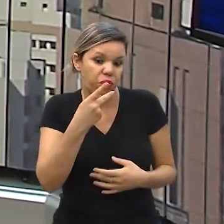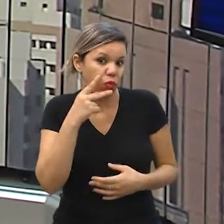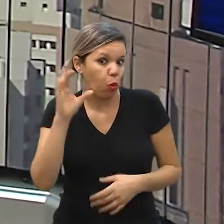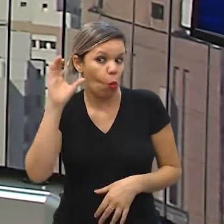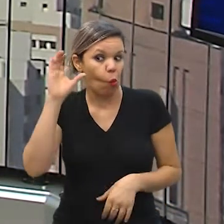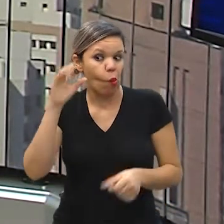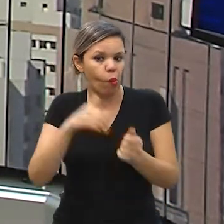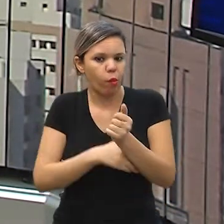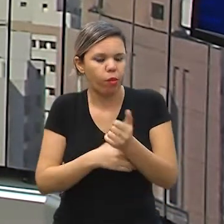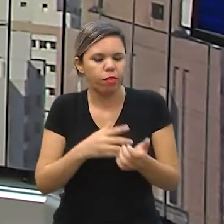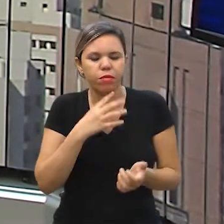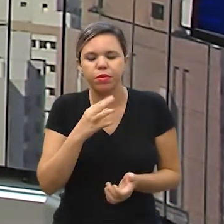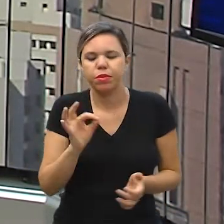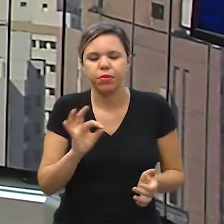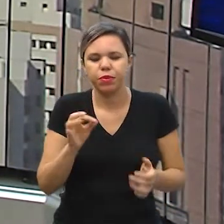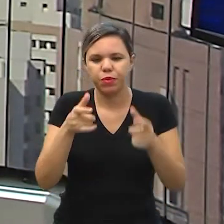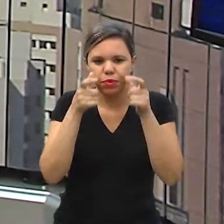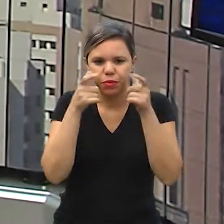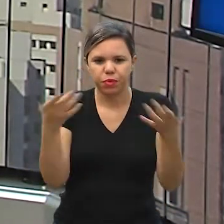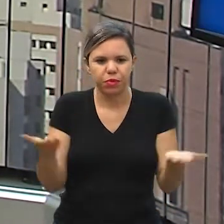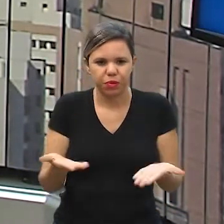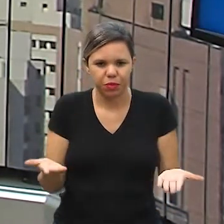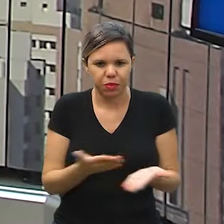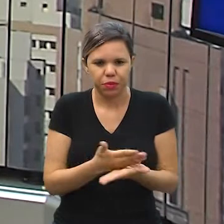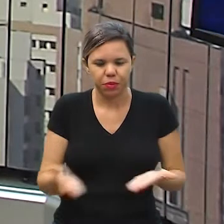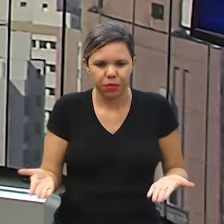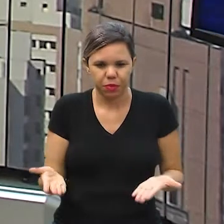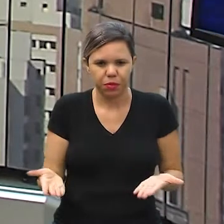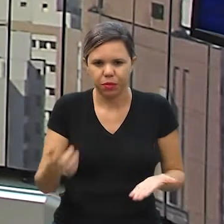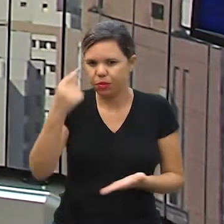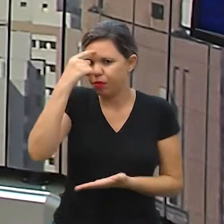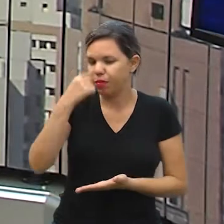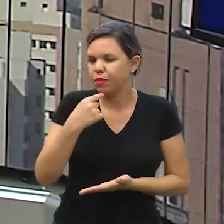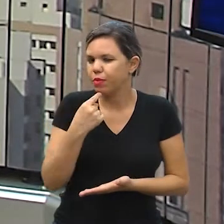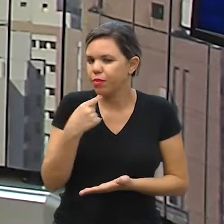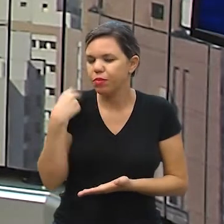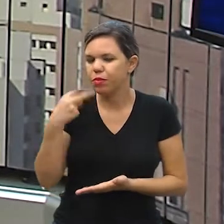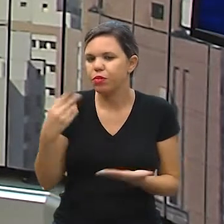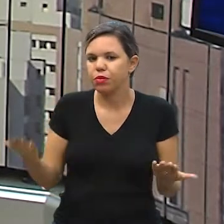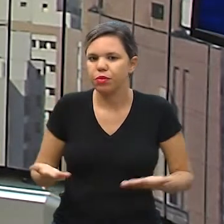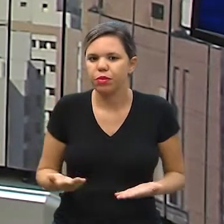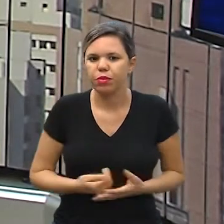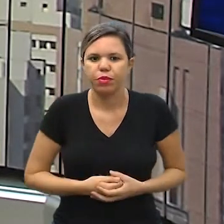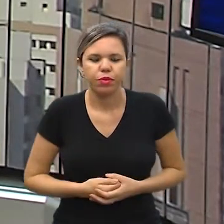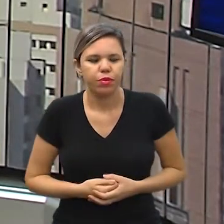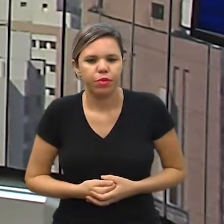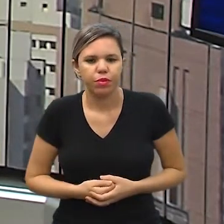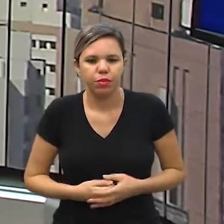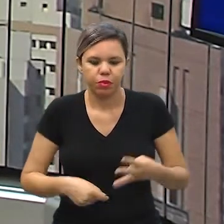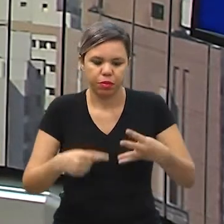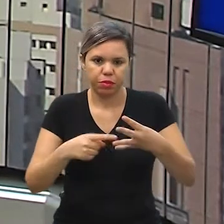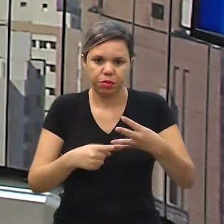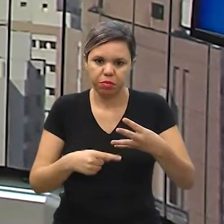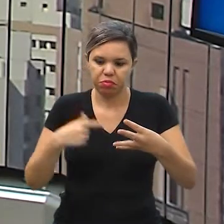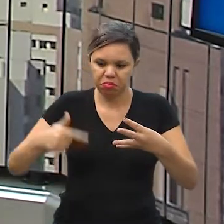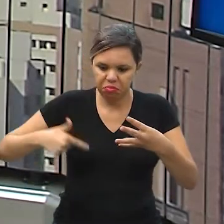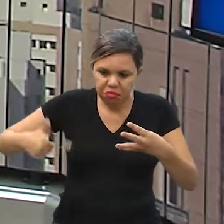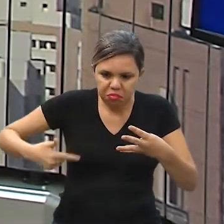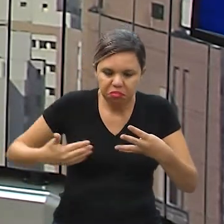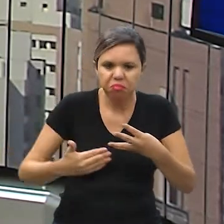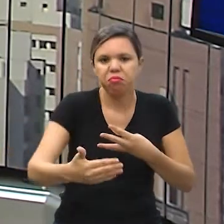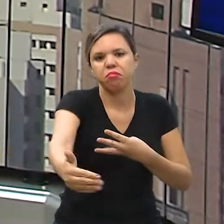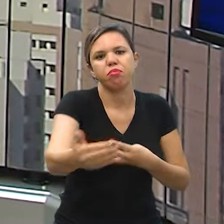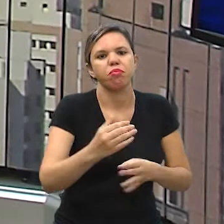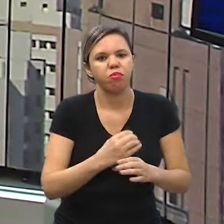história que ninguém conhece fique ligado Então por que começa agora o perfil e o vereador de hoje está no quarto mandato